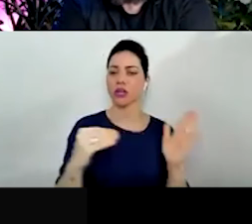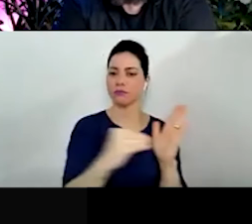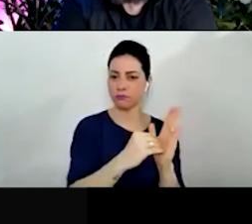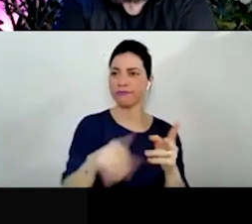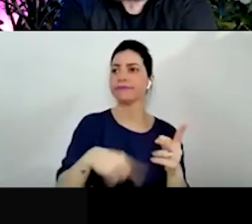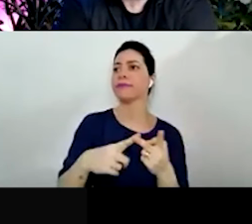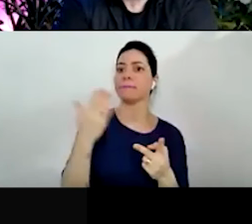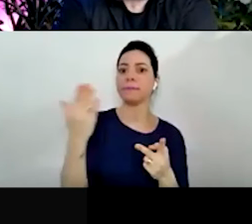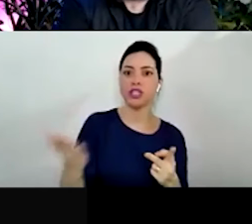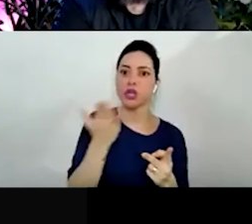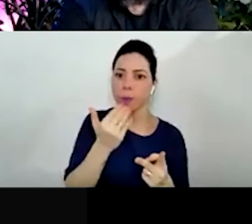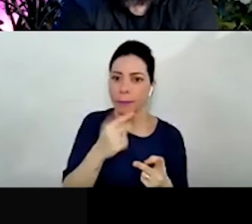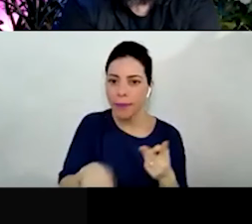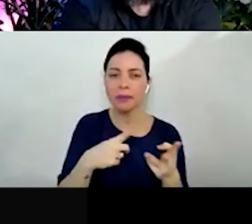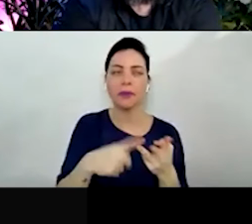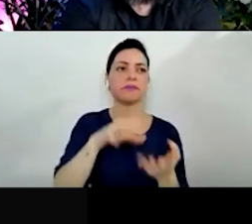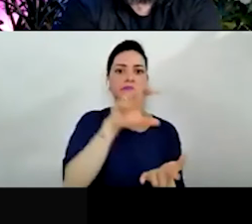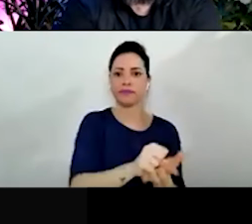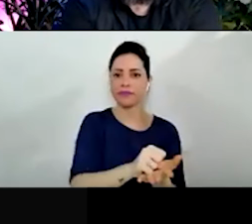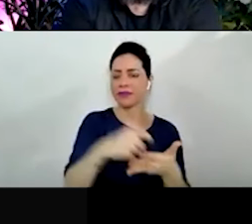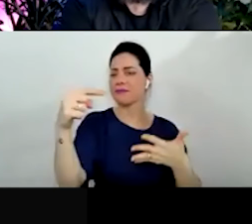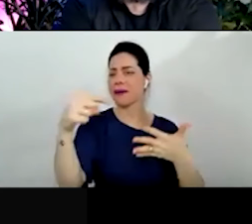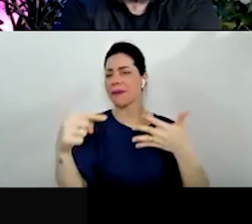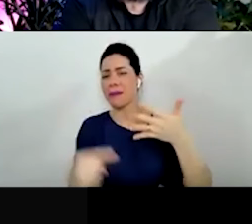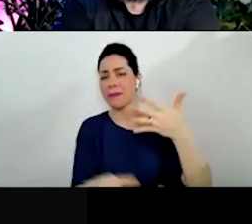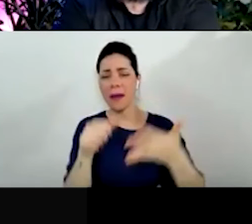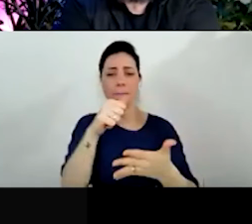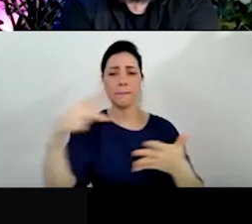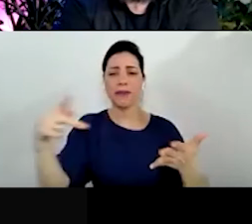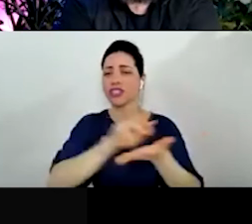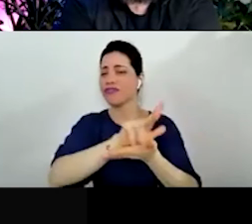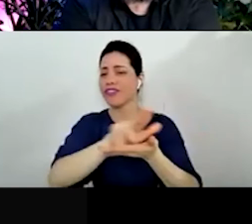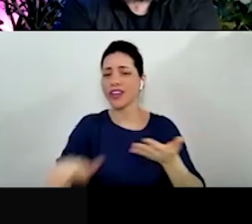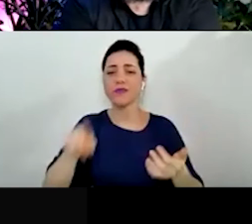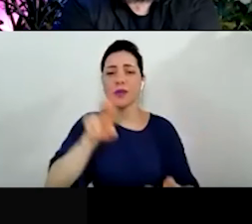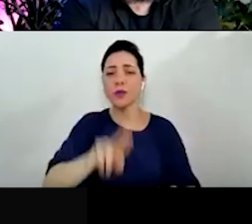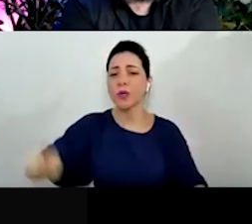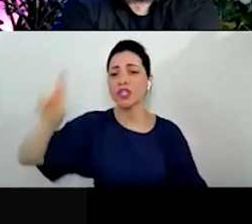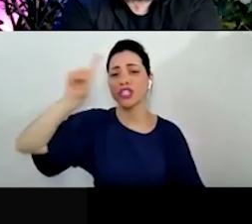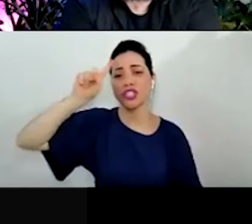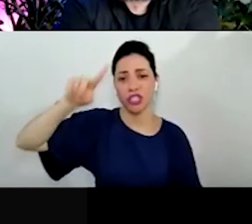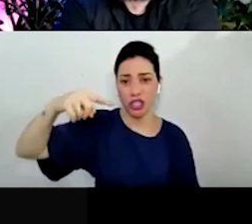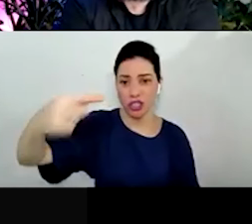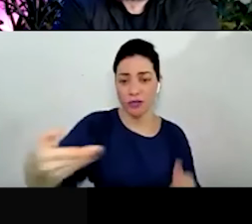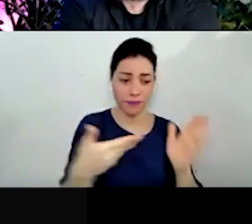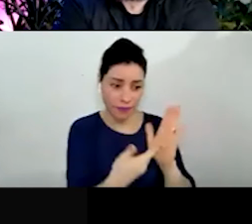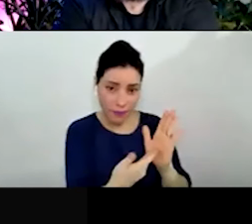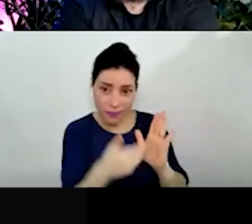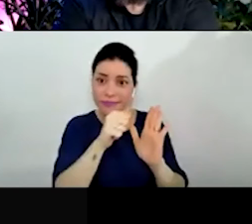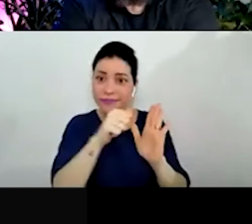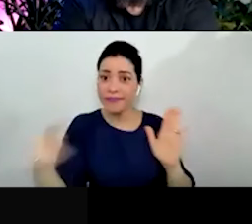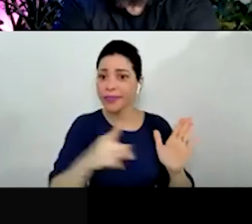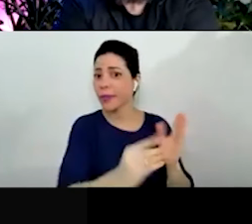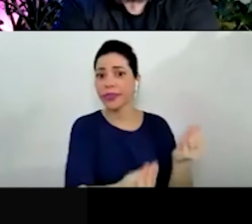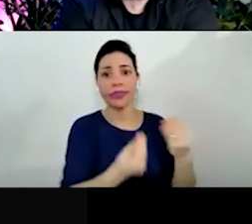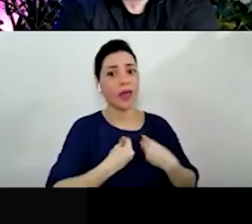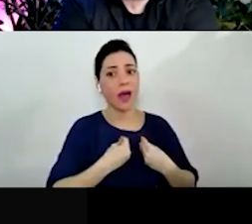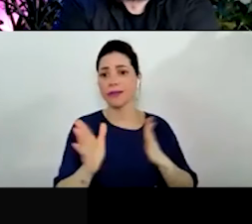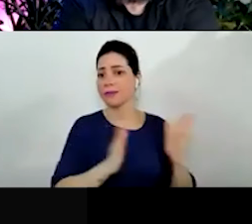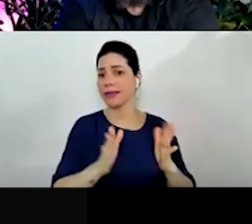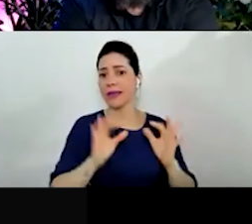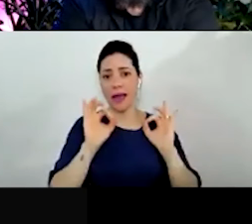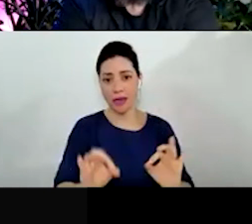pedir comida você vai instalar diversos aplicativos que você precisa no seu dia a dia e esses aplicativos não vão te trazer acessibilidade adequada